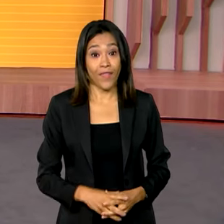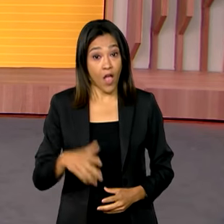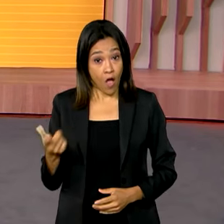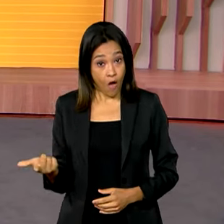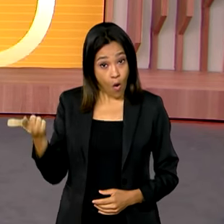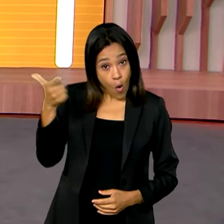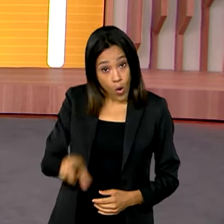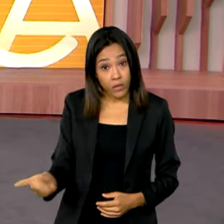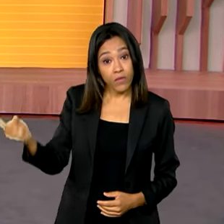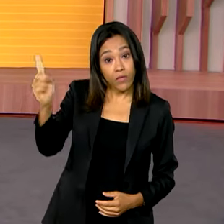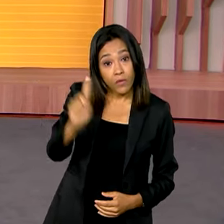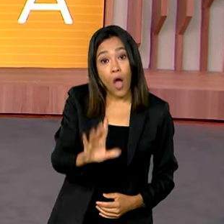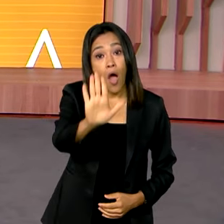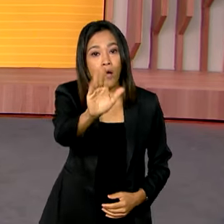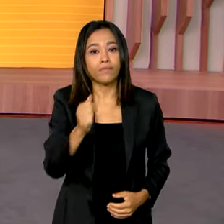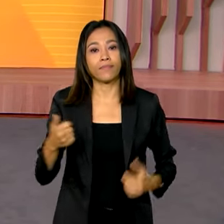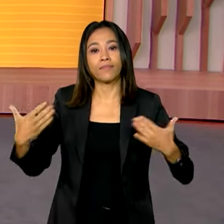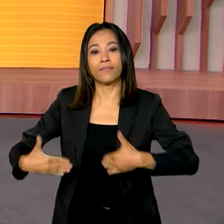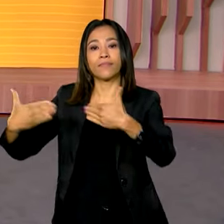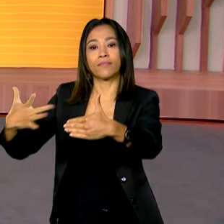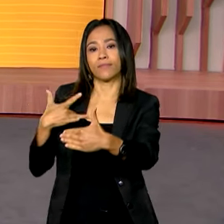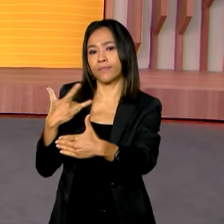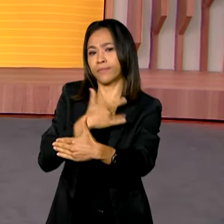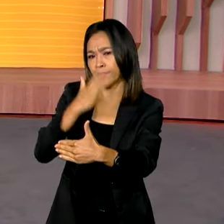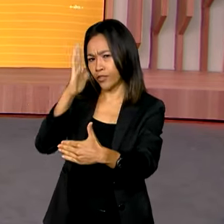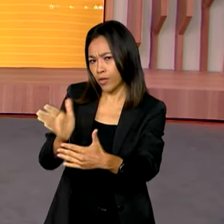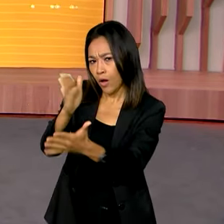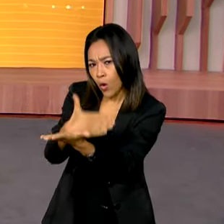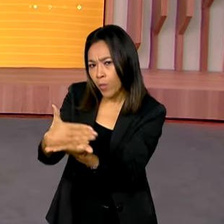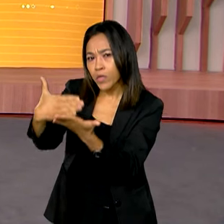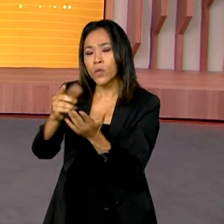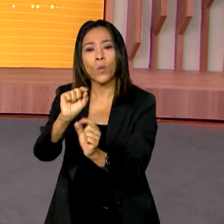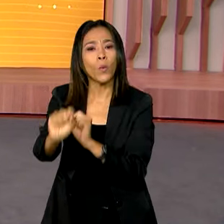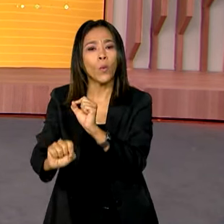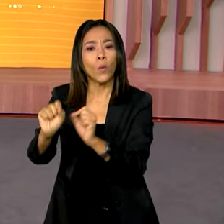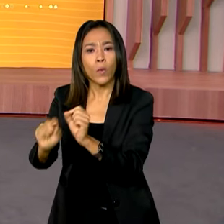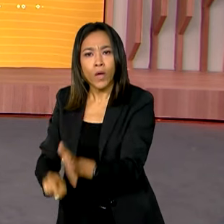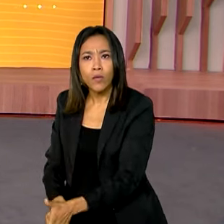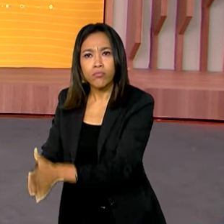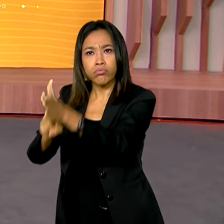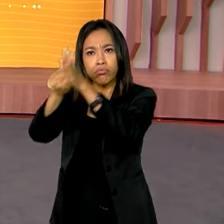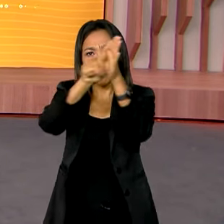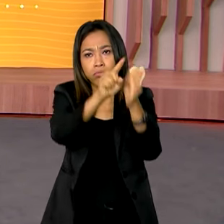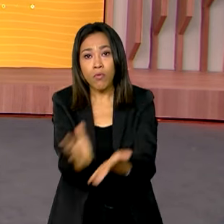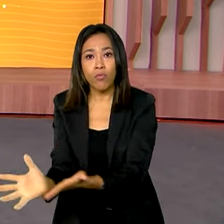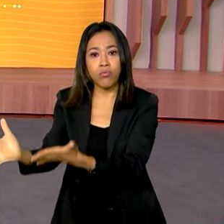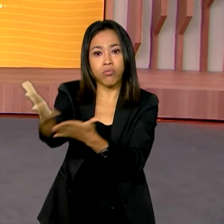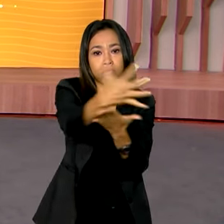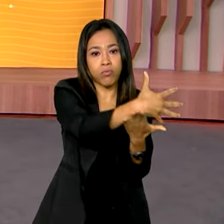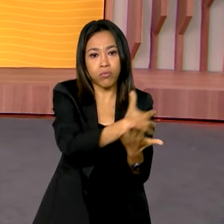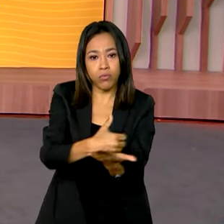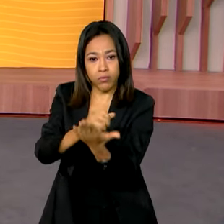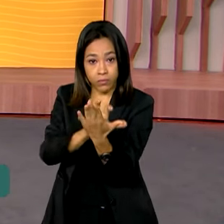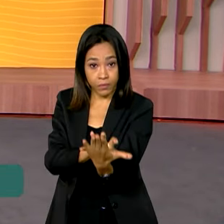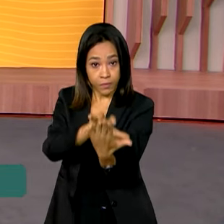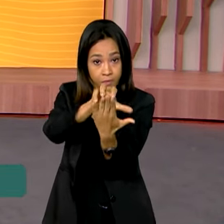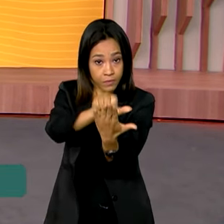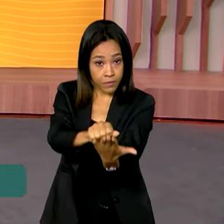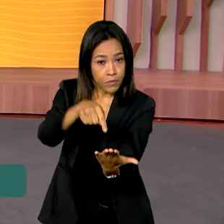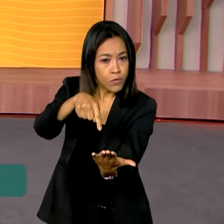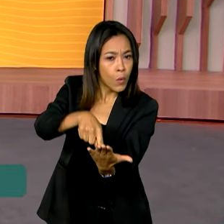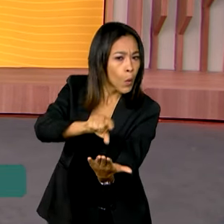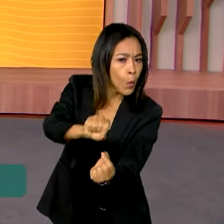Estamos de volta e olha, o Ministério da Saúde deu início aí à etapa de coleta de dados para a nova pesquisa Vigitel,